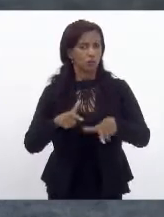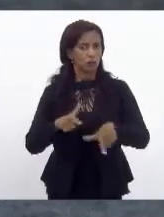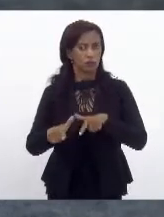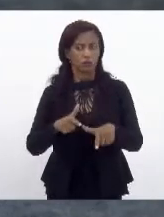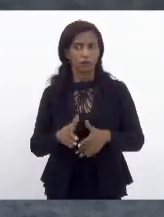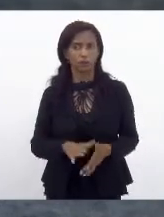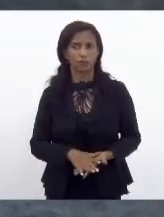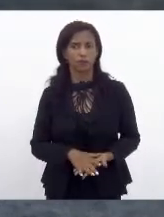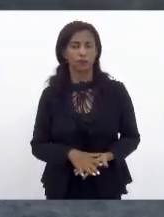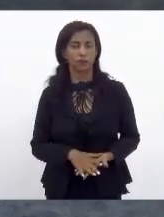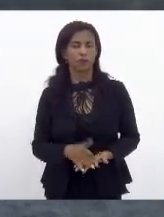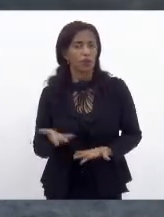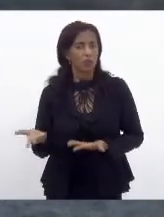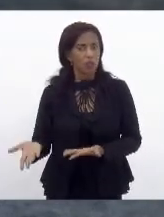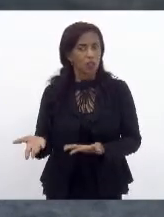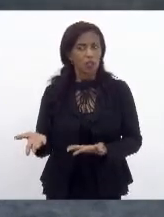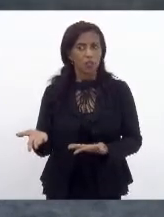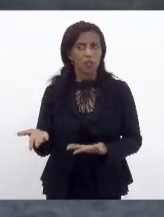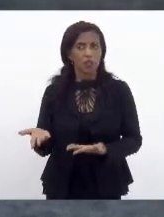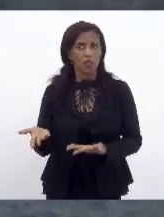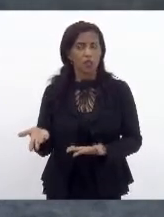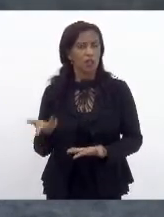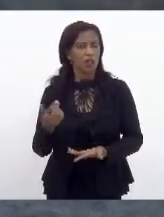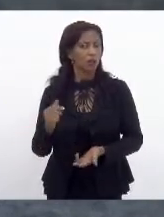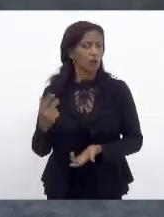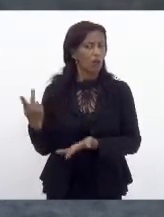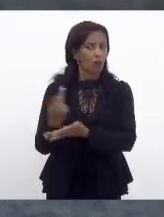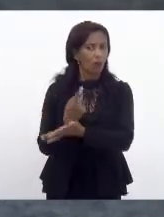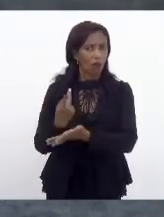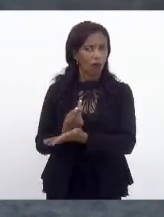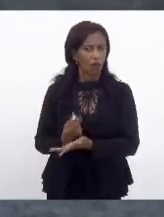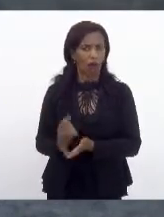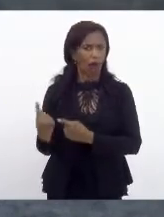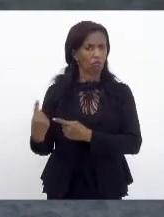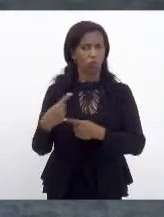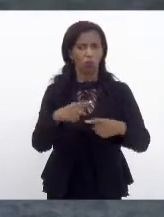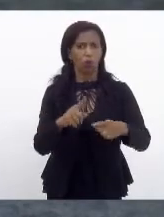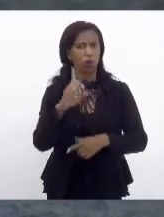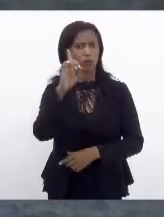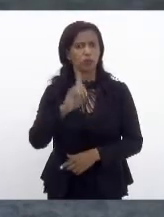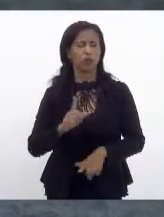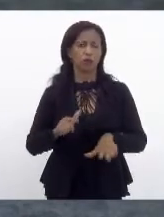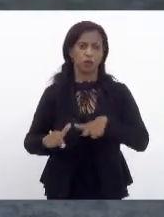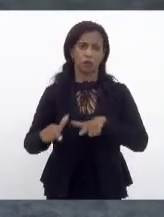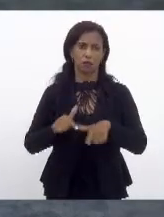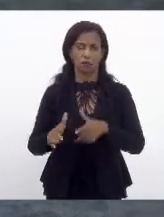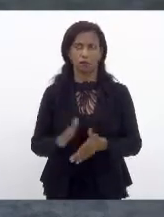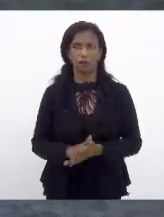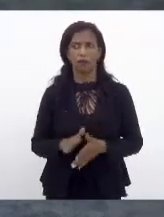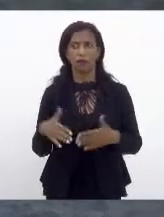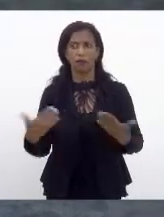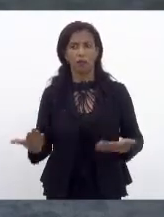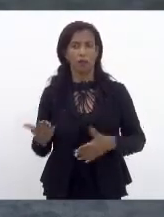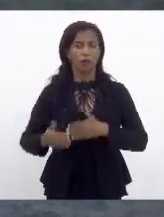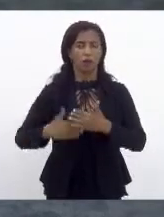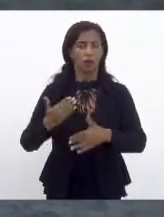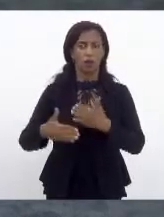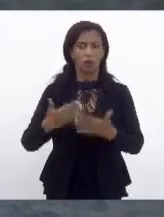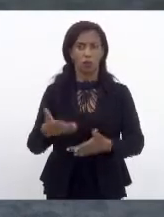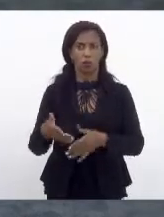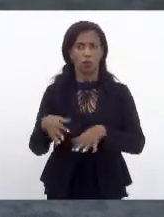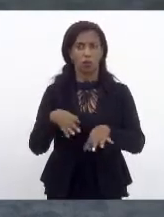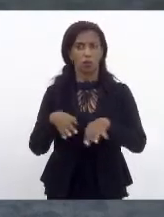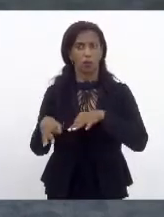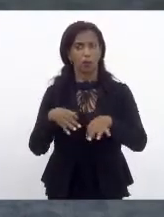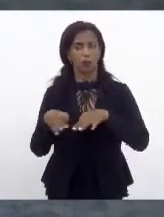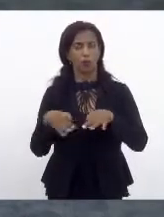serviço. E isso é completamente temerário e completamente contra os direitos trabalhistas. É óbvio que, ao longo da tramitação, o projeto